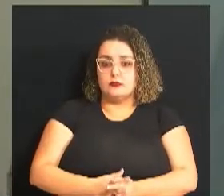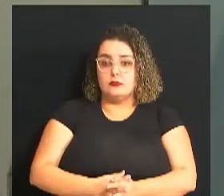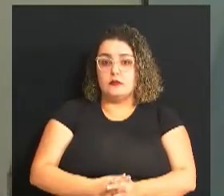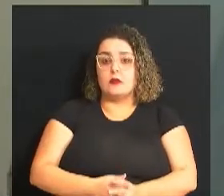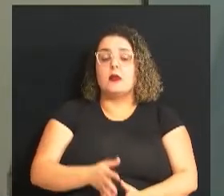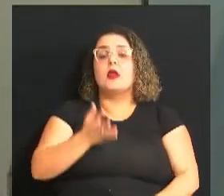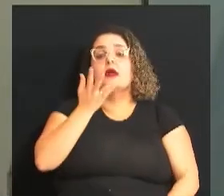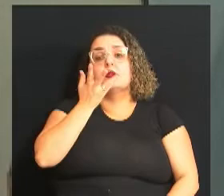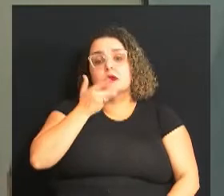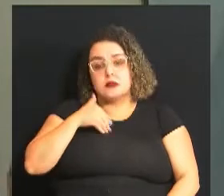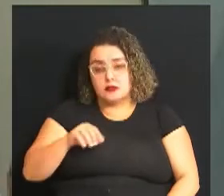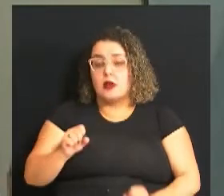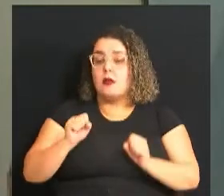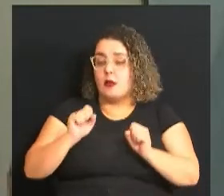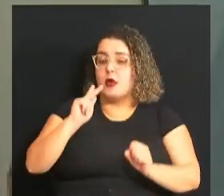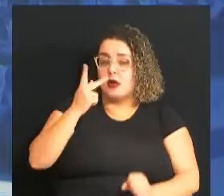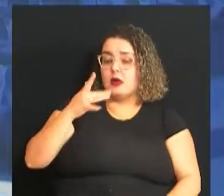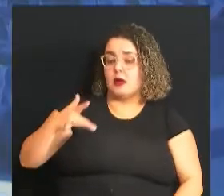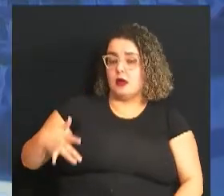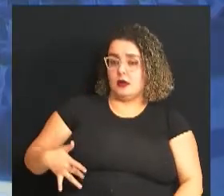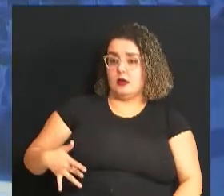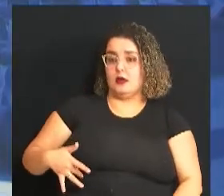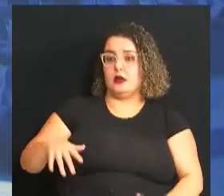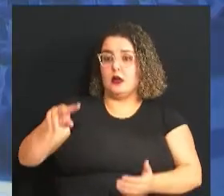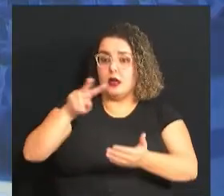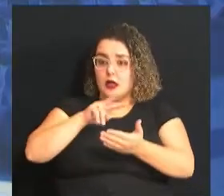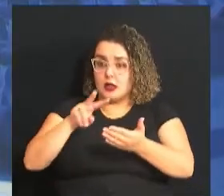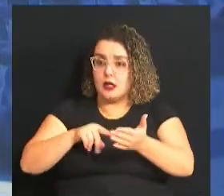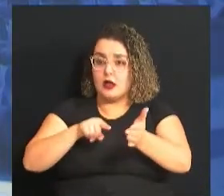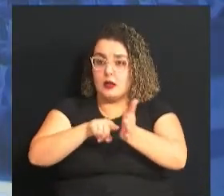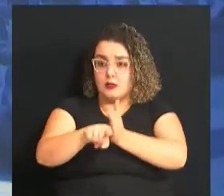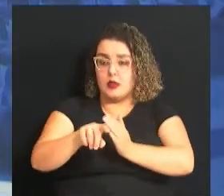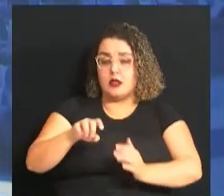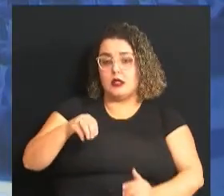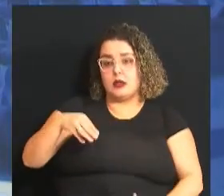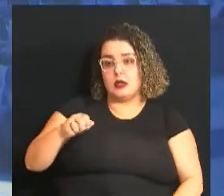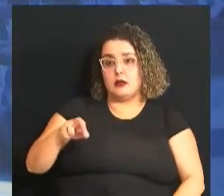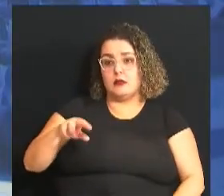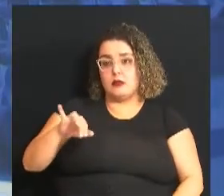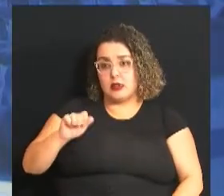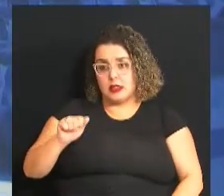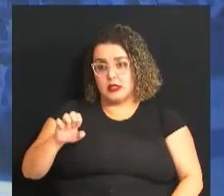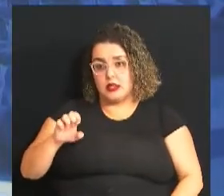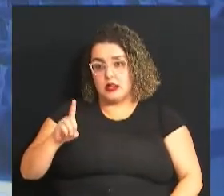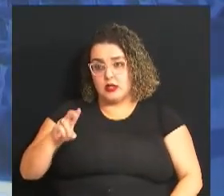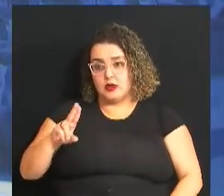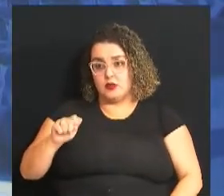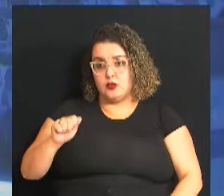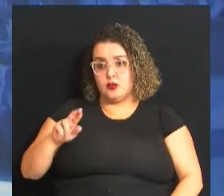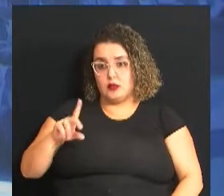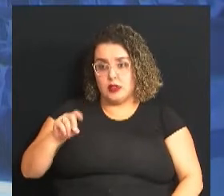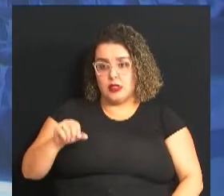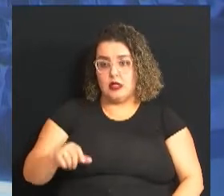pode ter hepatite e já vou ler a pergunta aqui da Maria Eduarda do Bosque. Tive